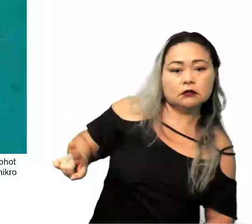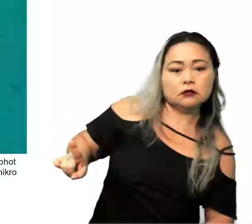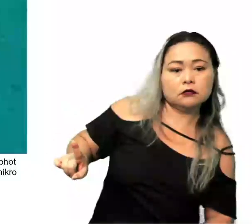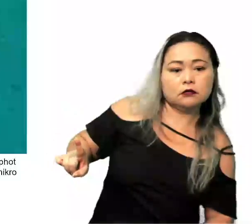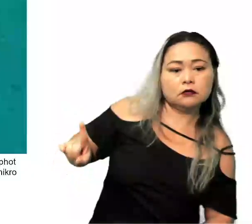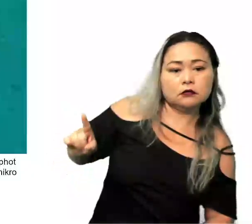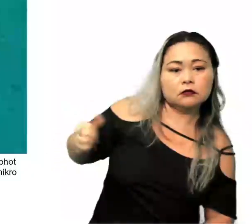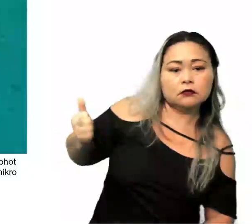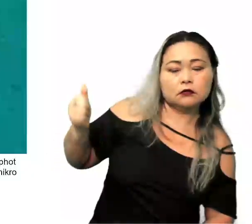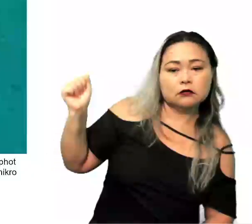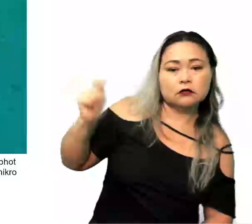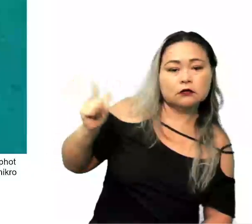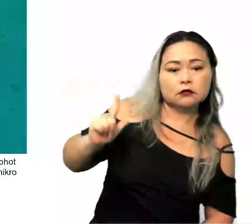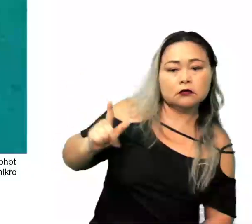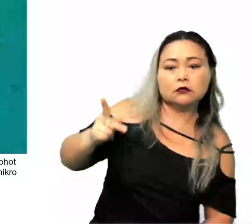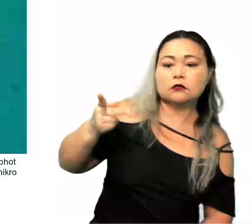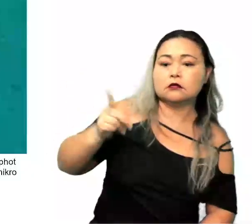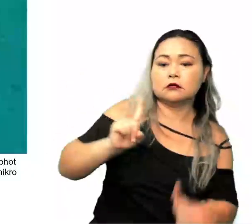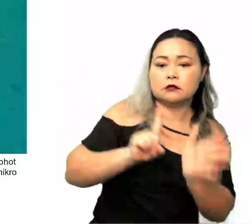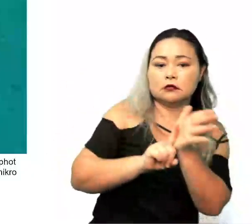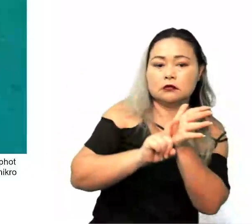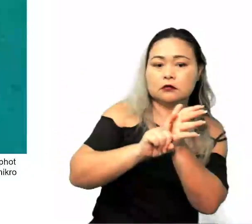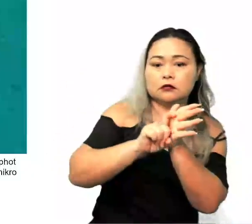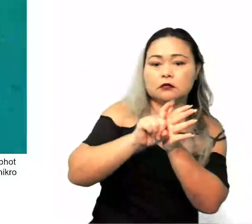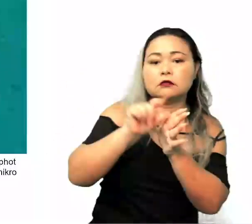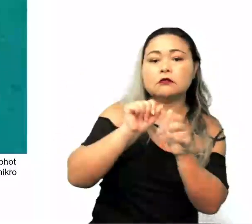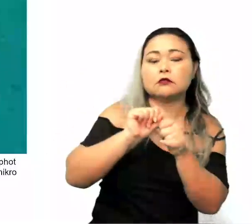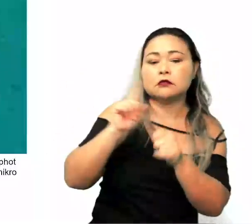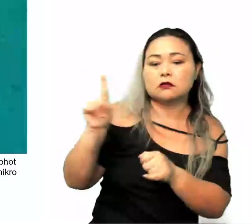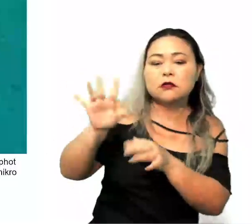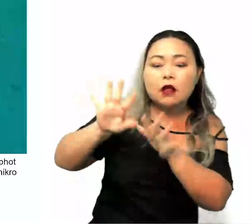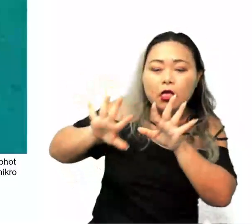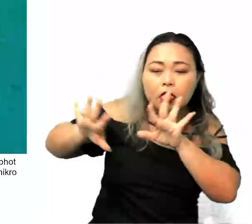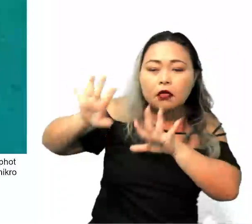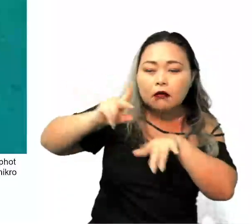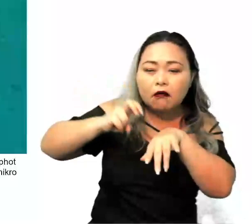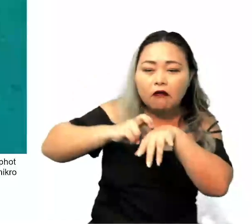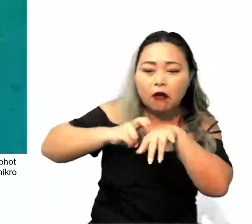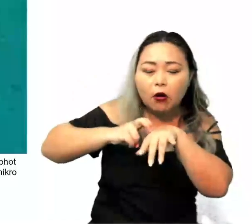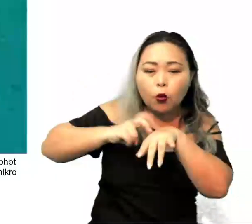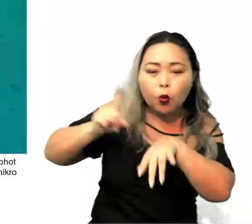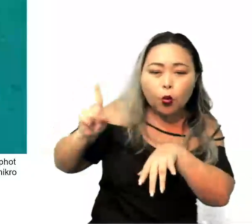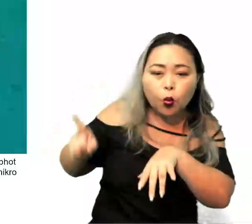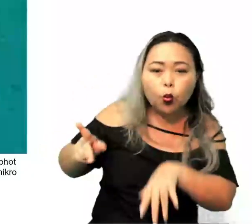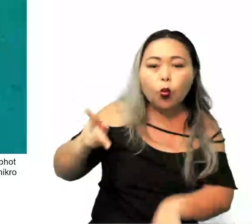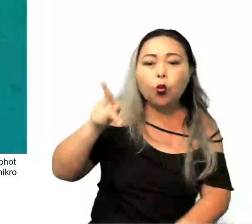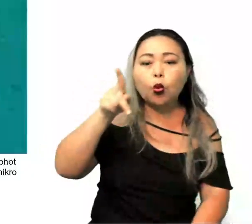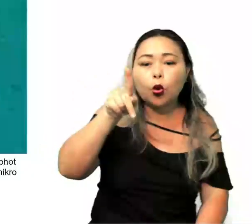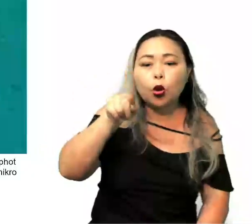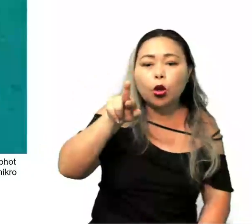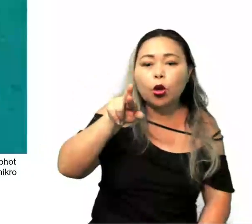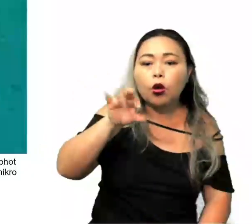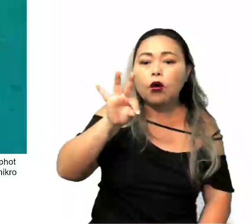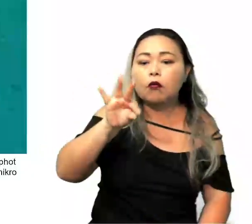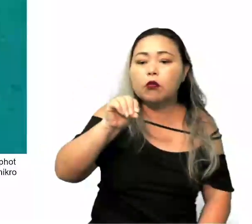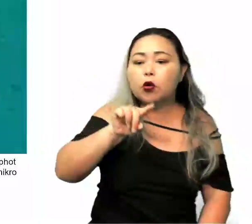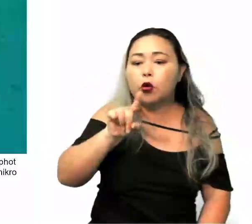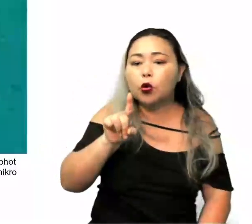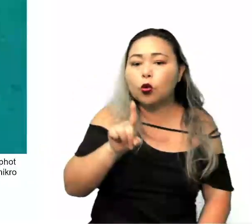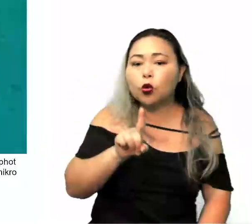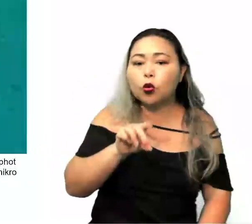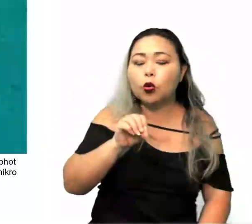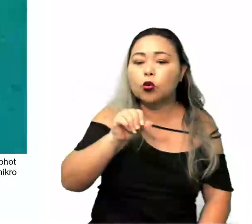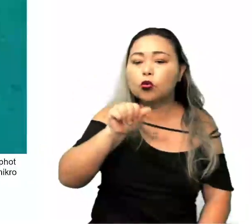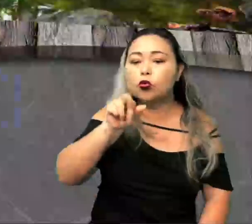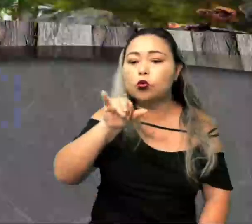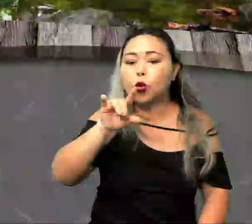Ali de azulzinha as bactérias e aqui, meu tom de verde, né? Um protozoário que é a ameba.